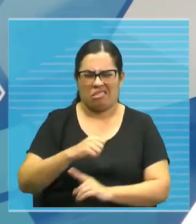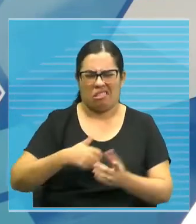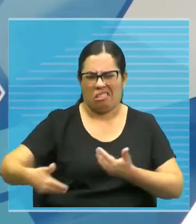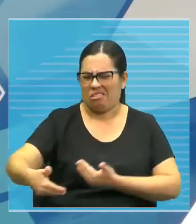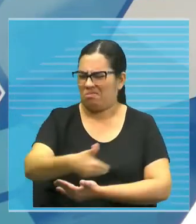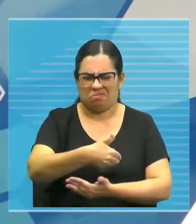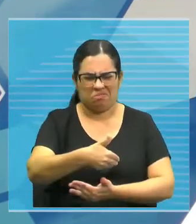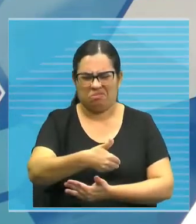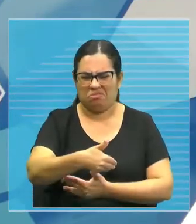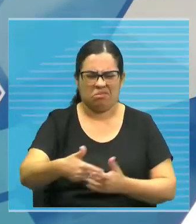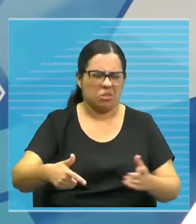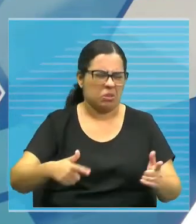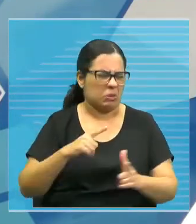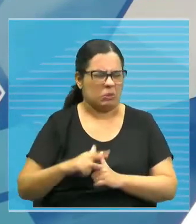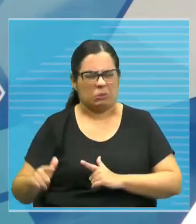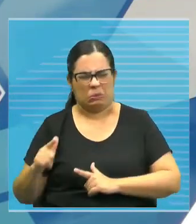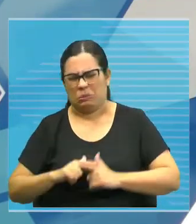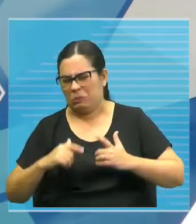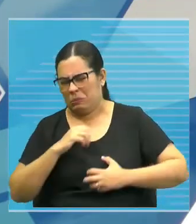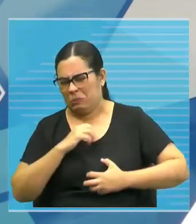Tem coisa pior do que o cara estar